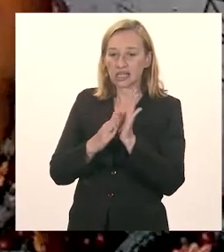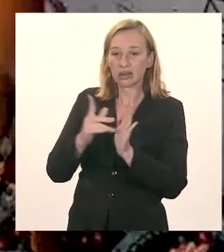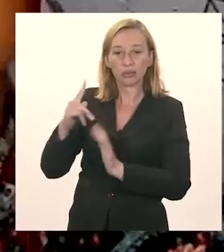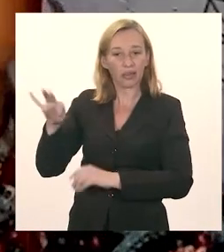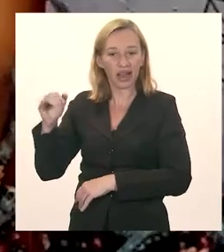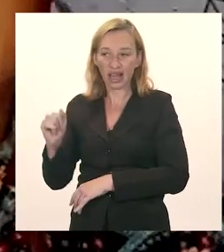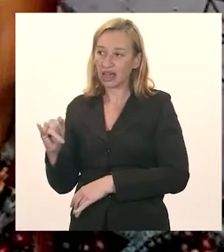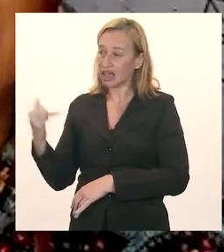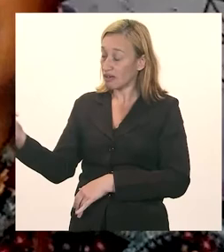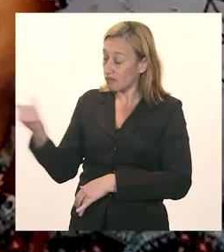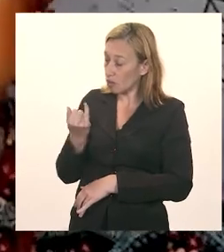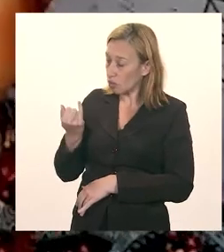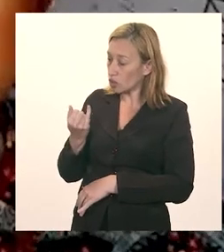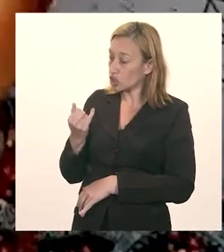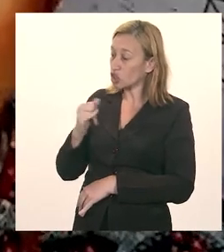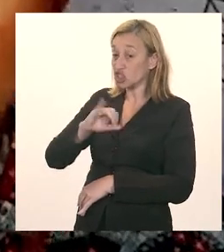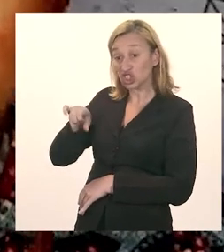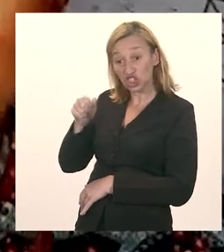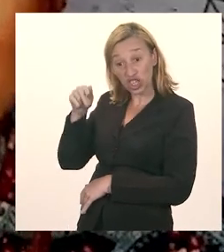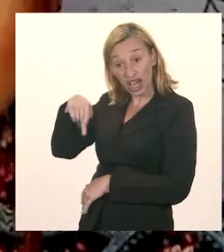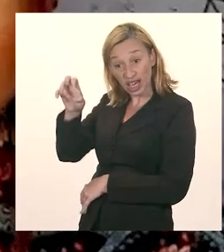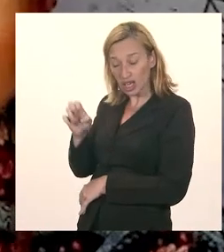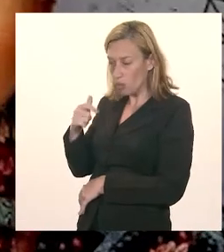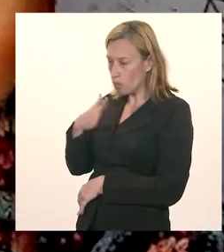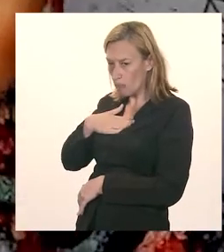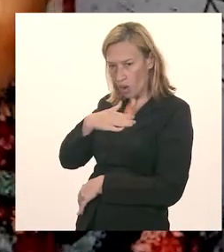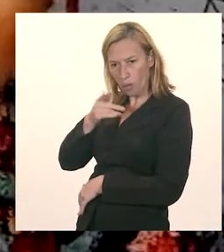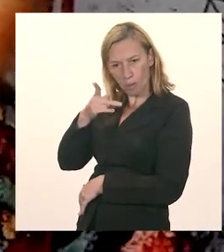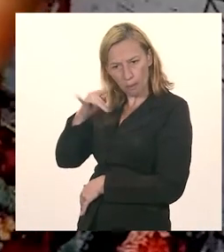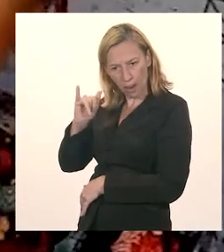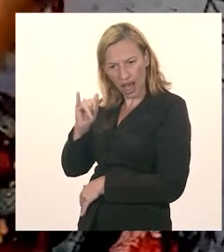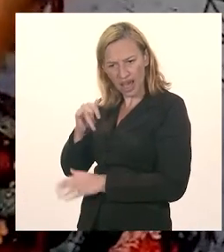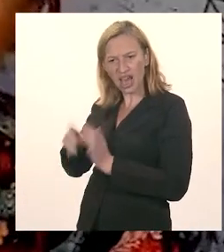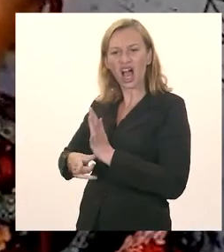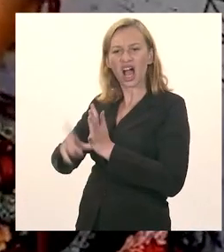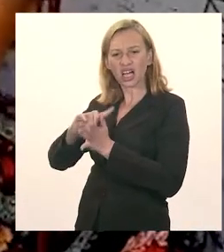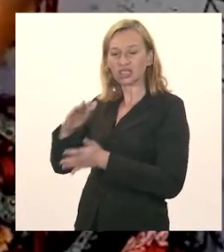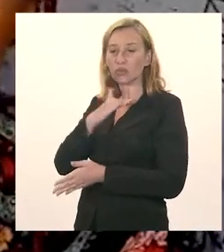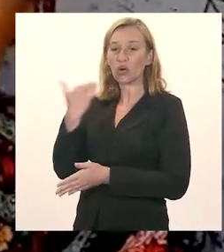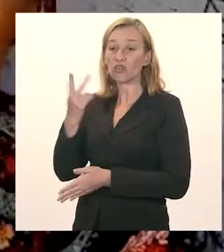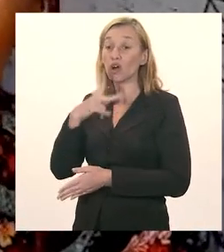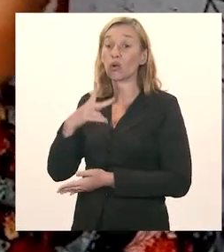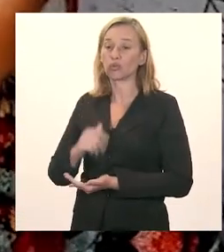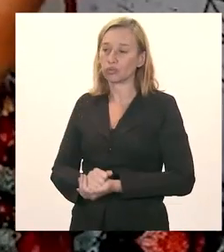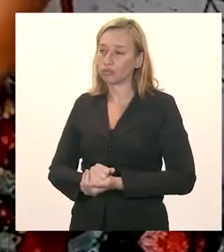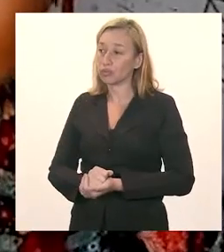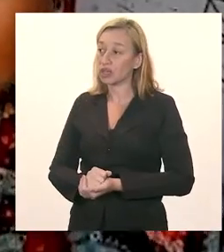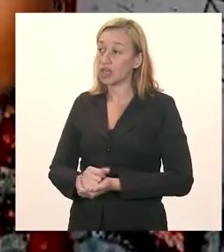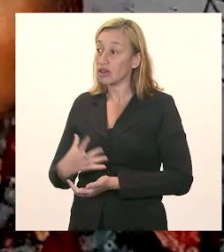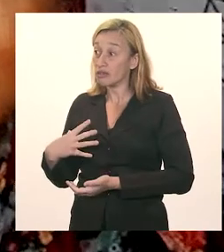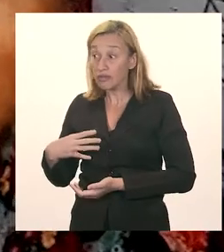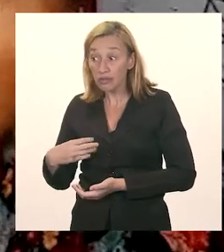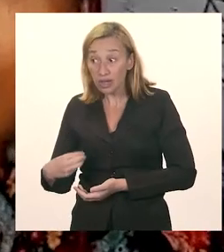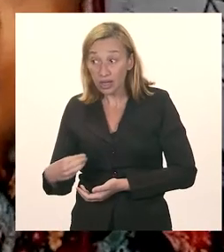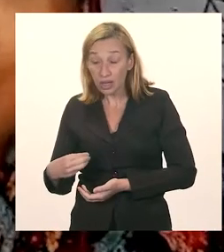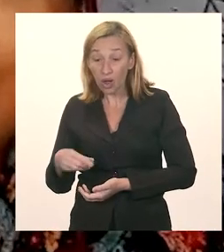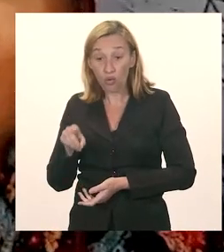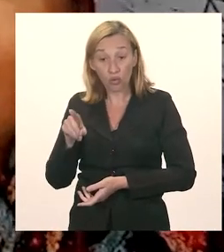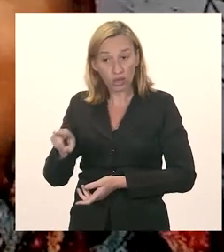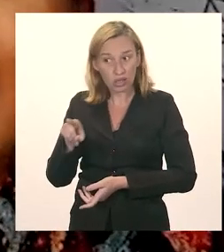pareia, que ela falou assim para mim, ela, já que o meu pai, antes de morrer, ele falou para mim,